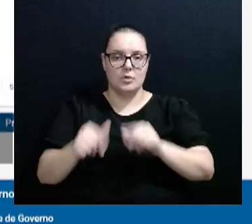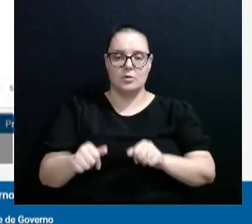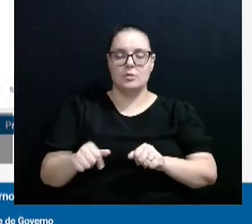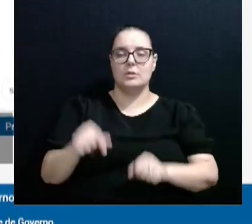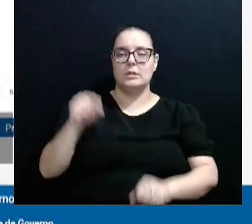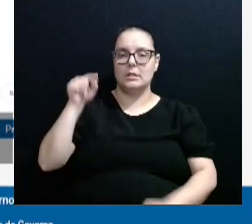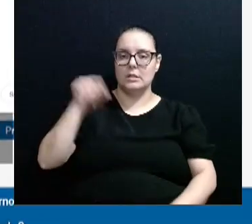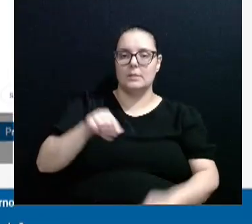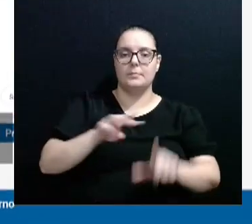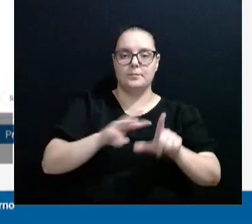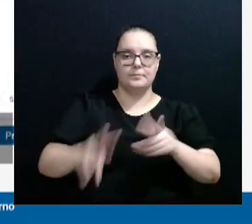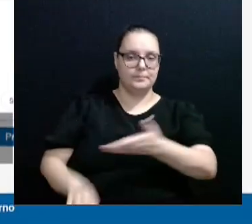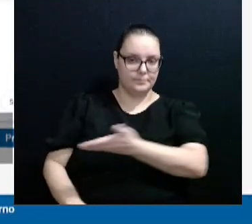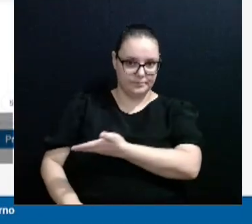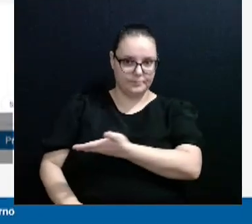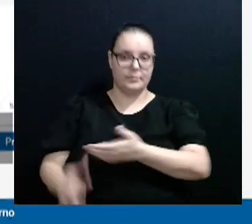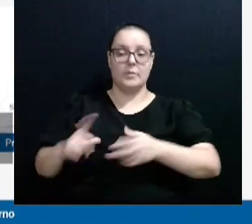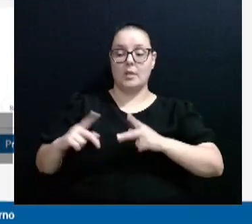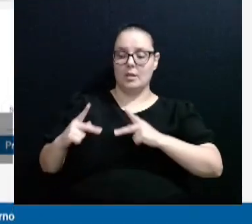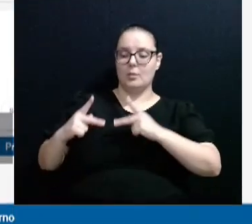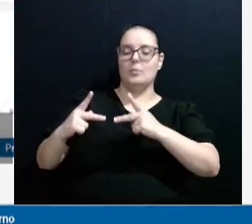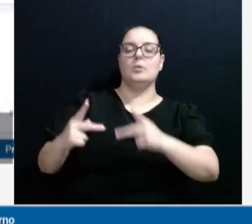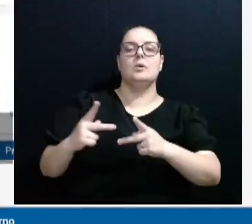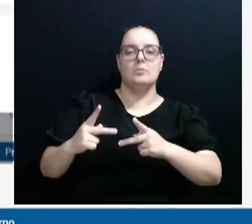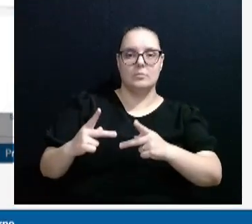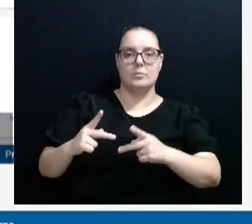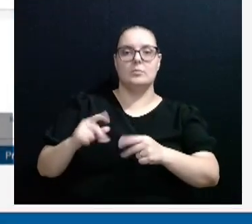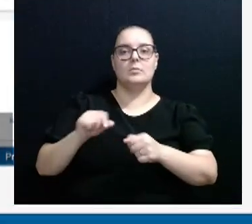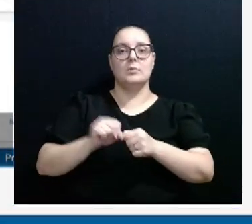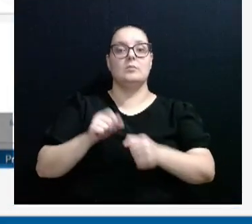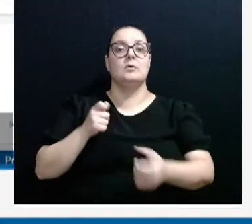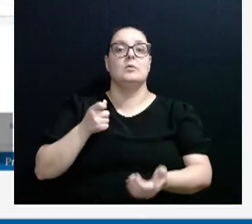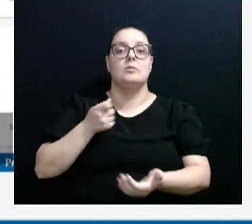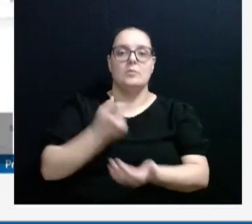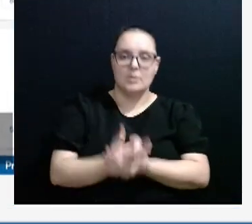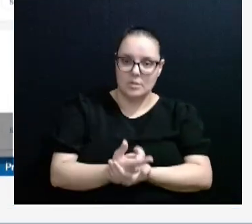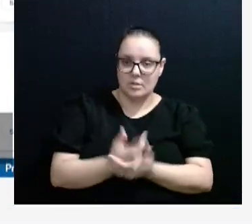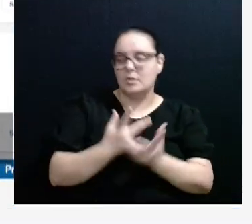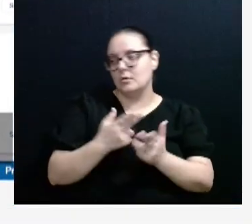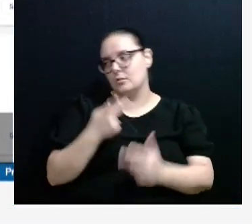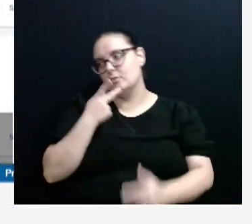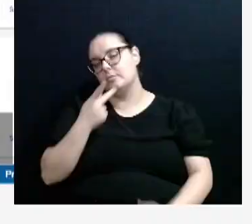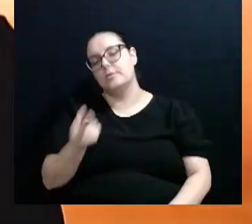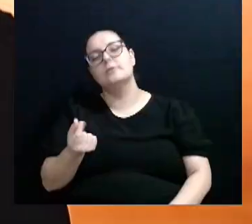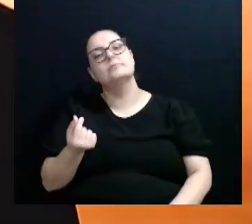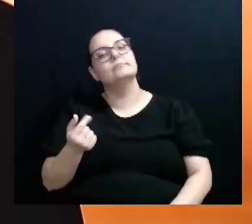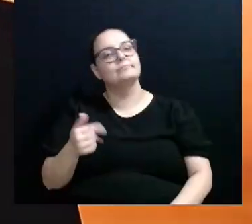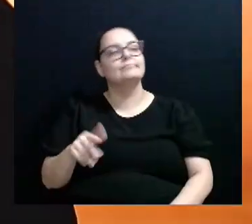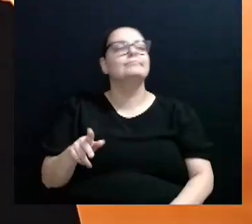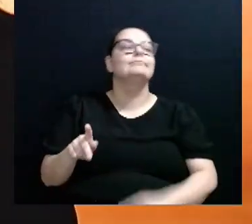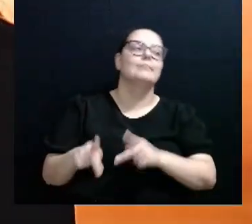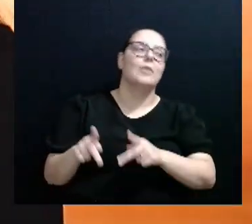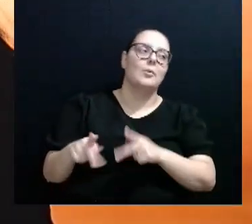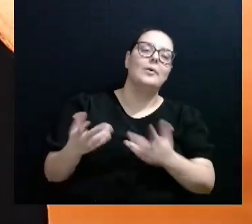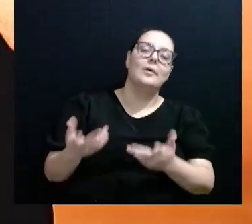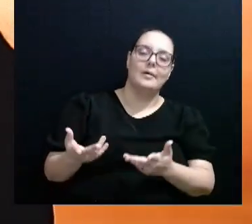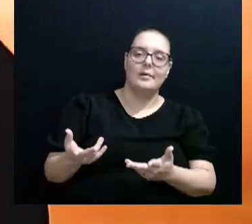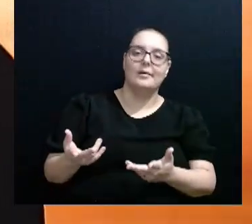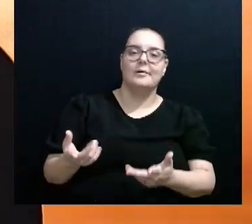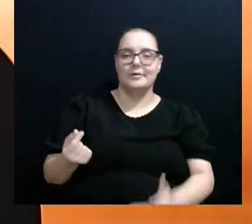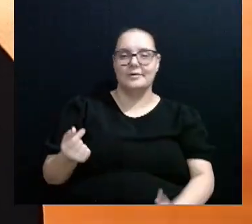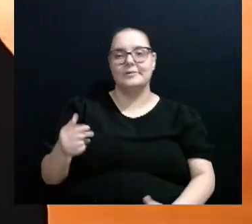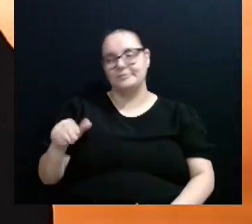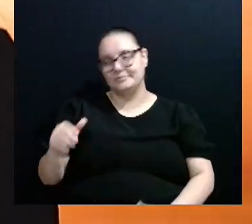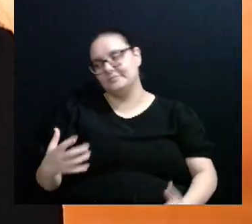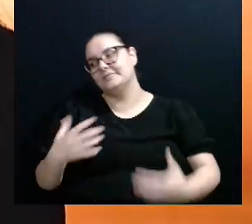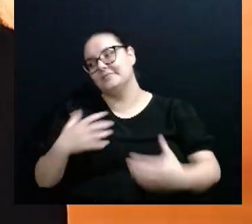tem o link para você fazer essa compra, e como eu disse, a preços bem populares para que todo mundo se sinta incentivado a